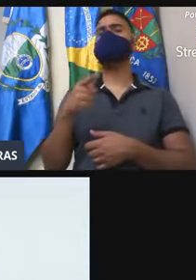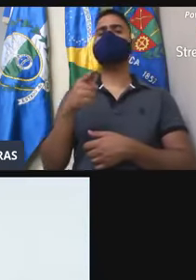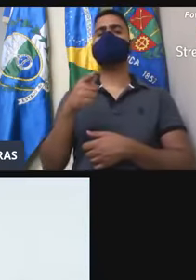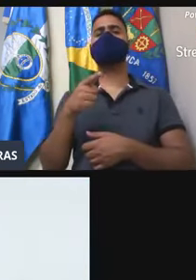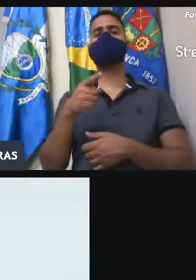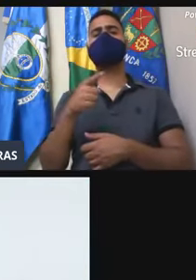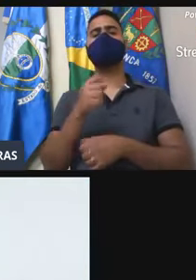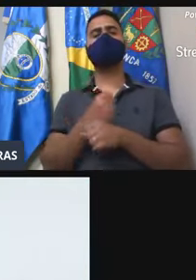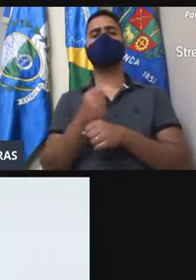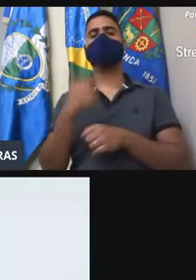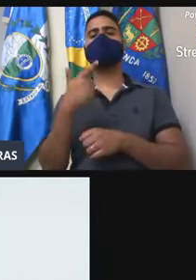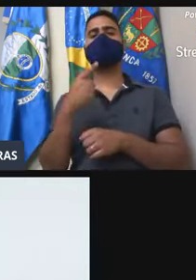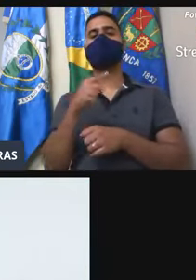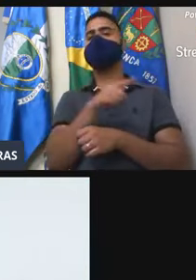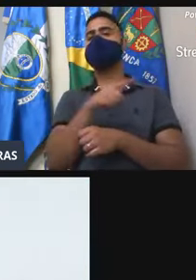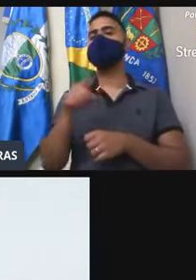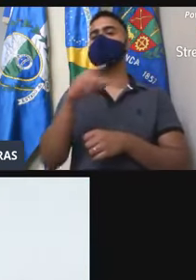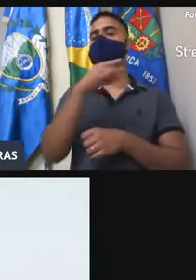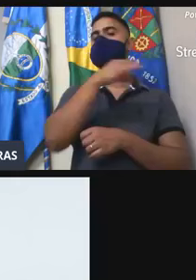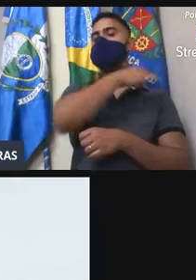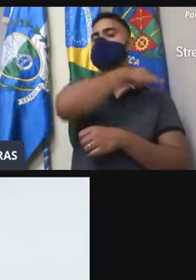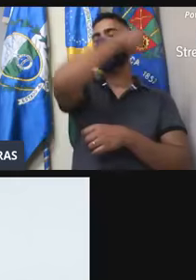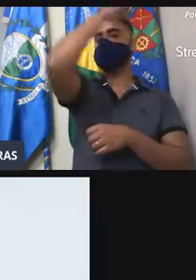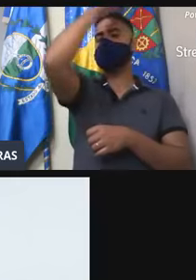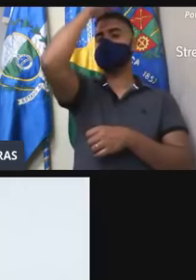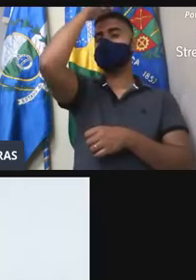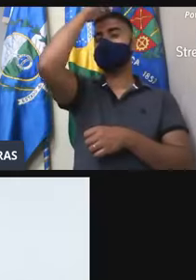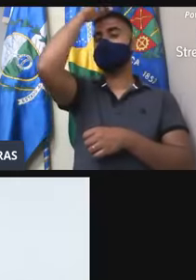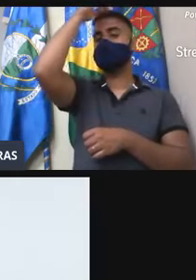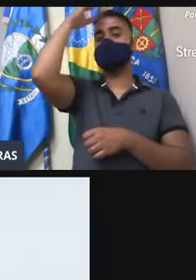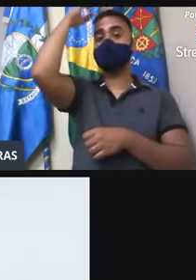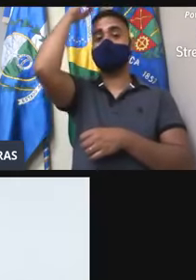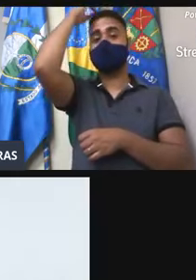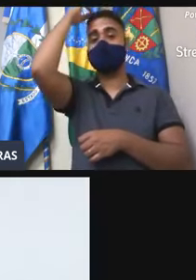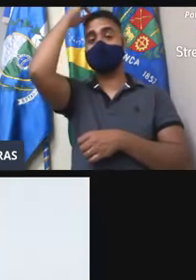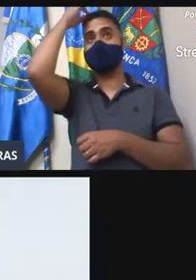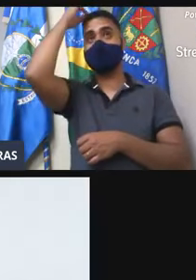Santa. Depois de não sei quando a festa da Glória, 180,